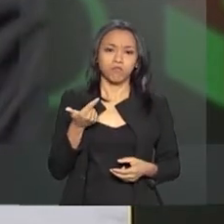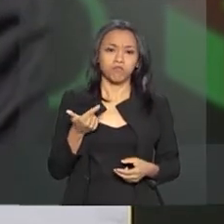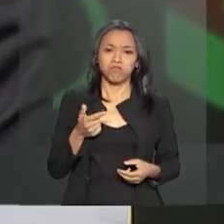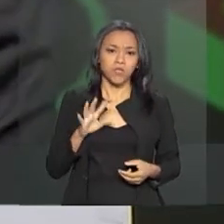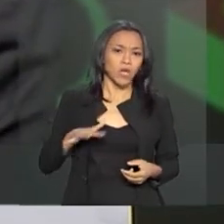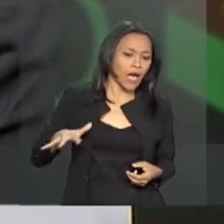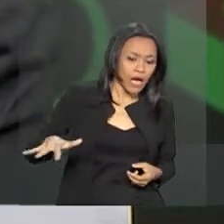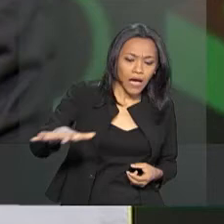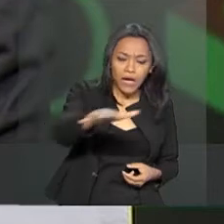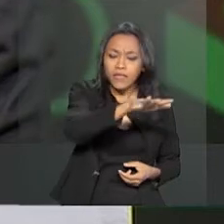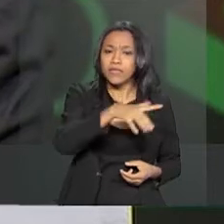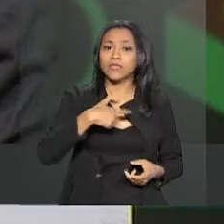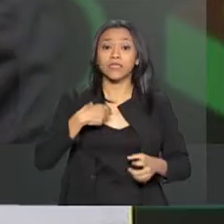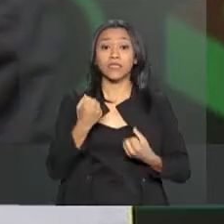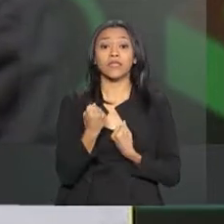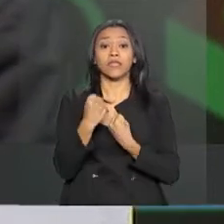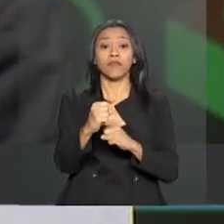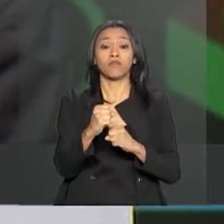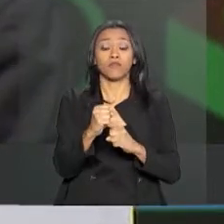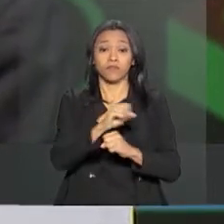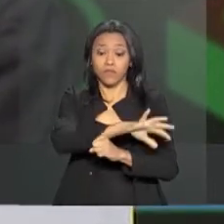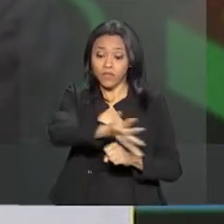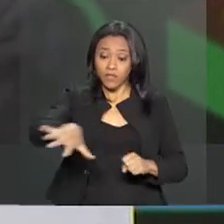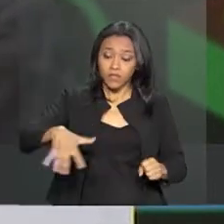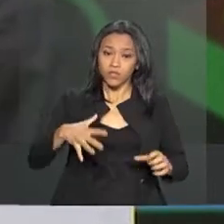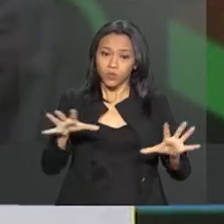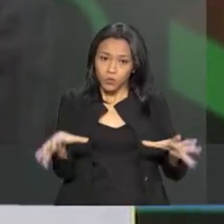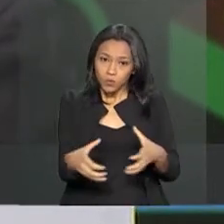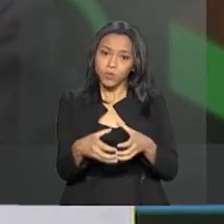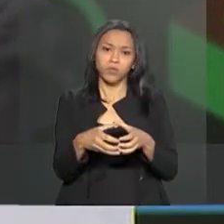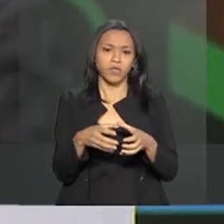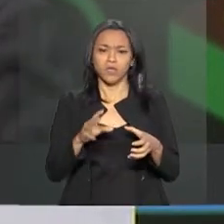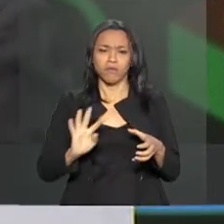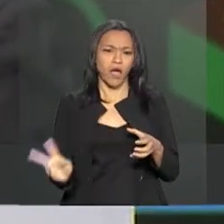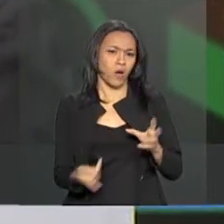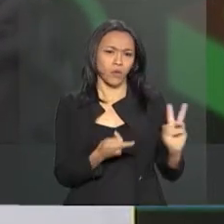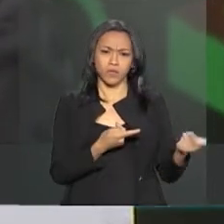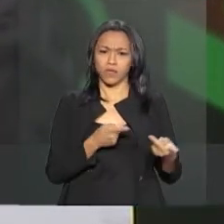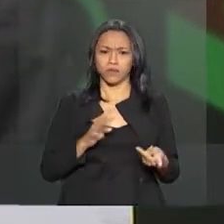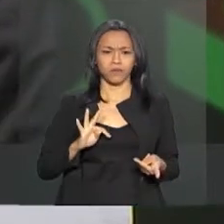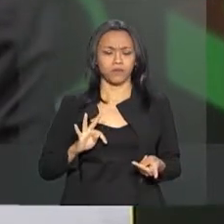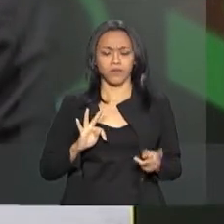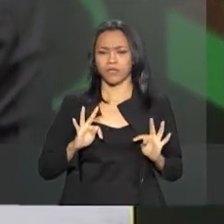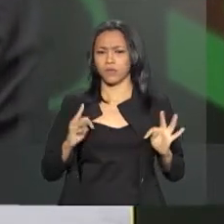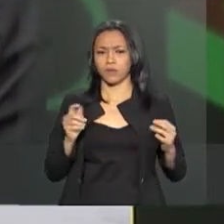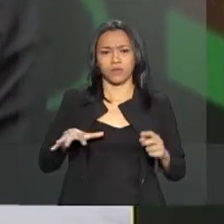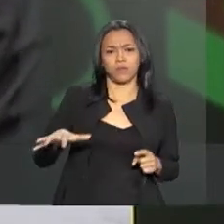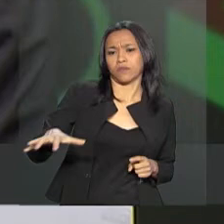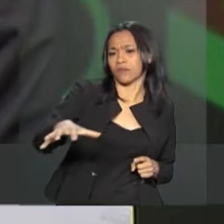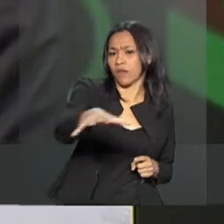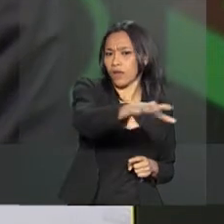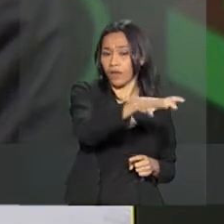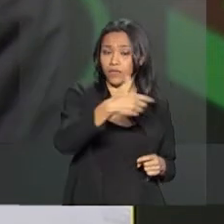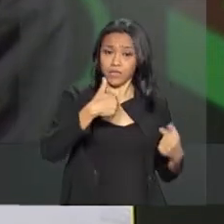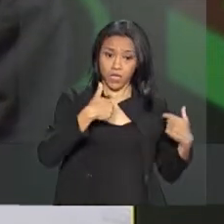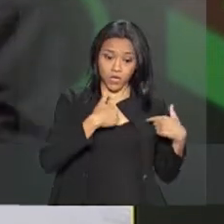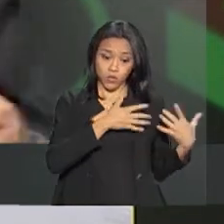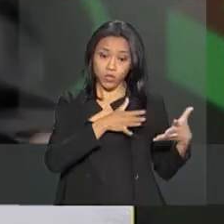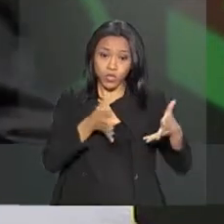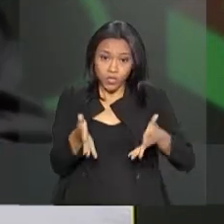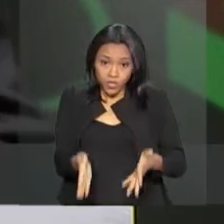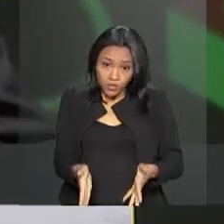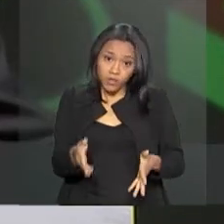que defende o próprio setor, como ocorre em todo o setor dessa natureza, bastou que eu aqui chegasse para